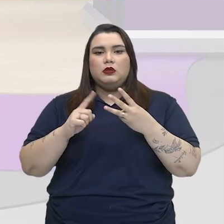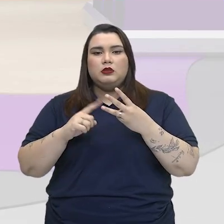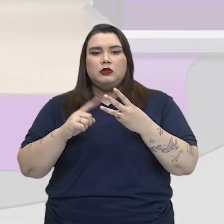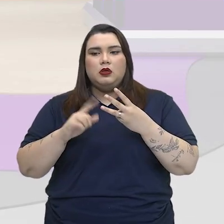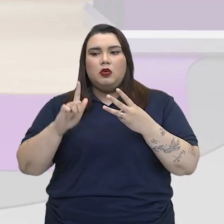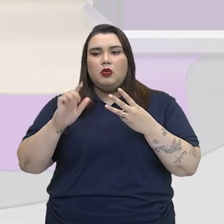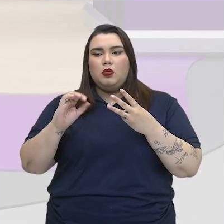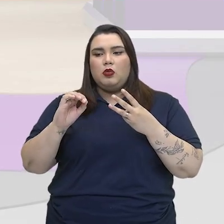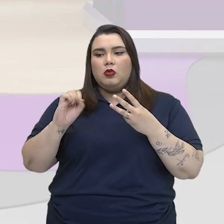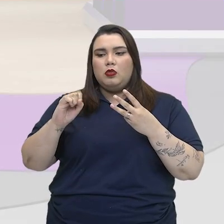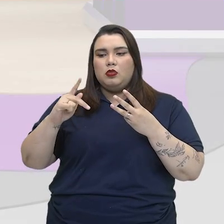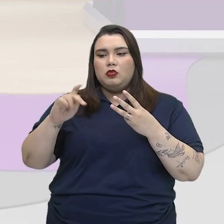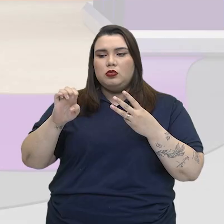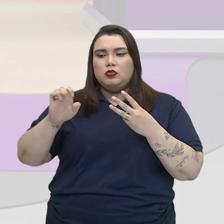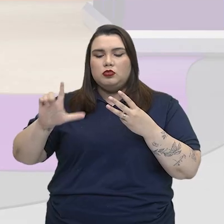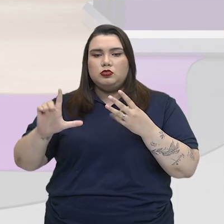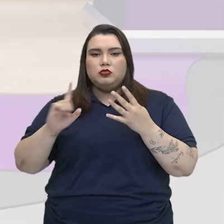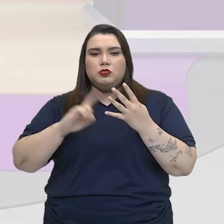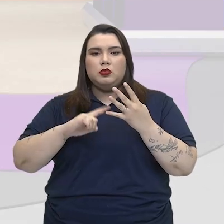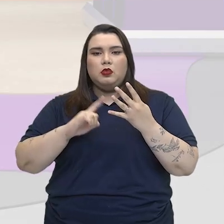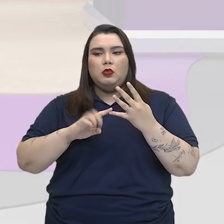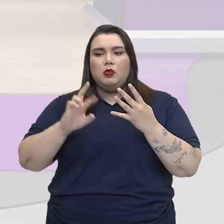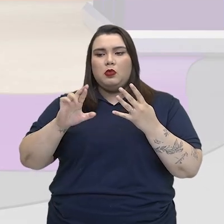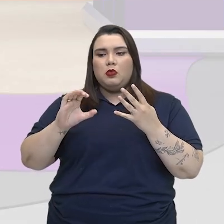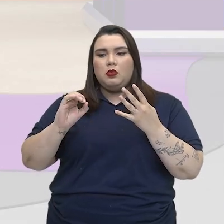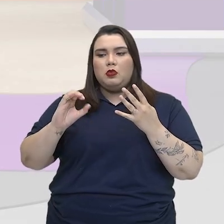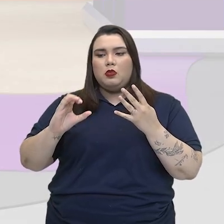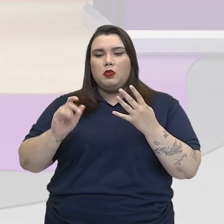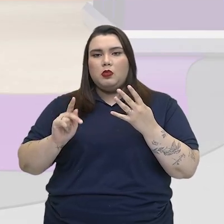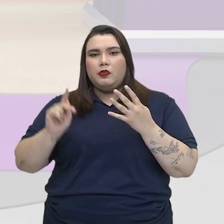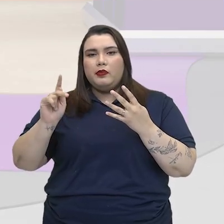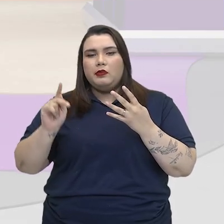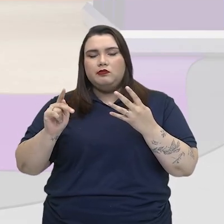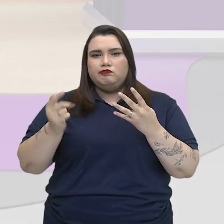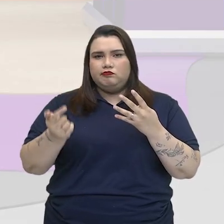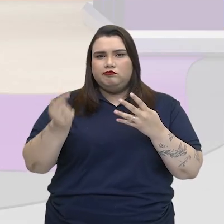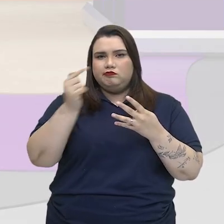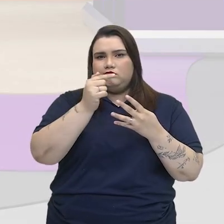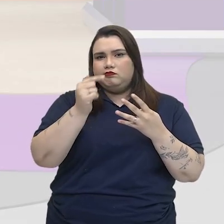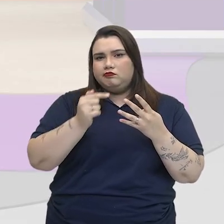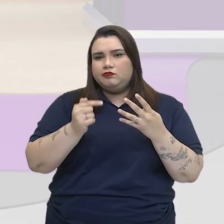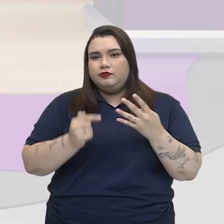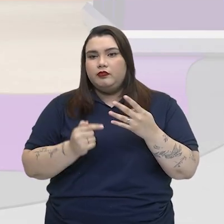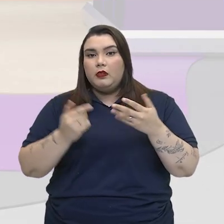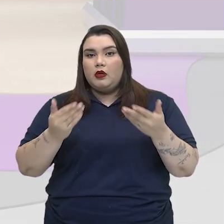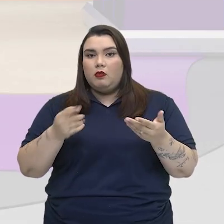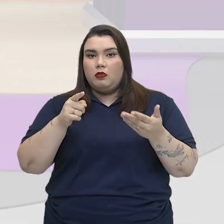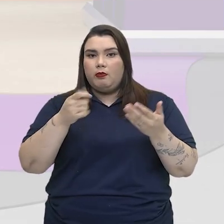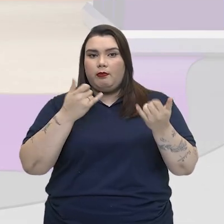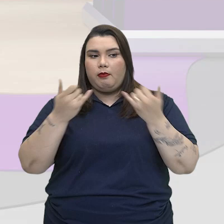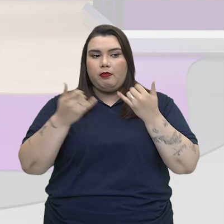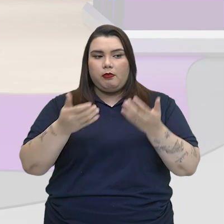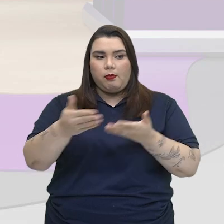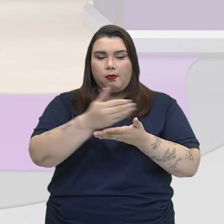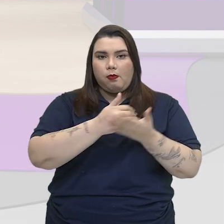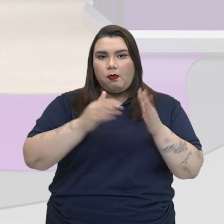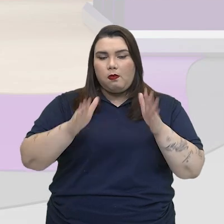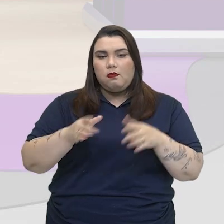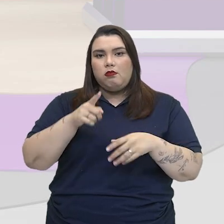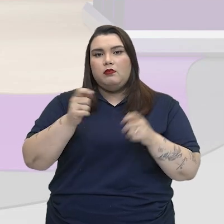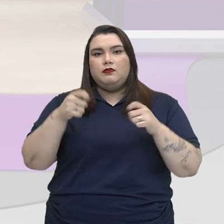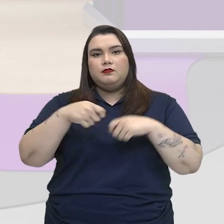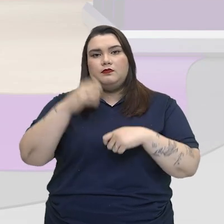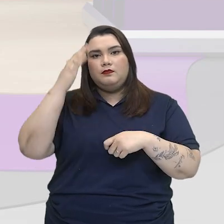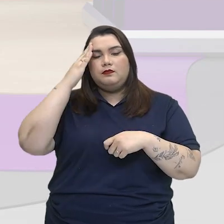rock. Aí, com base nessas informações, você já tem ideia, de quais seriam as bandas aí que